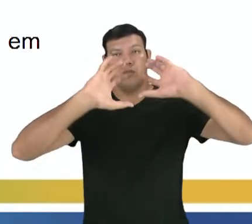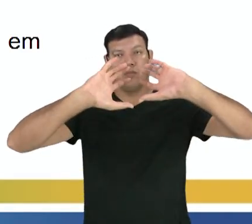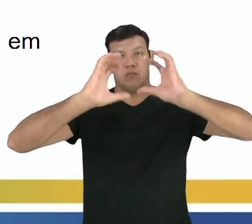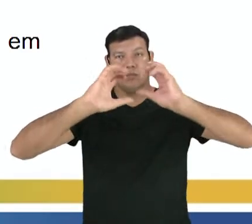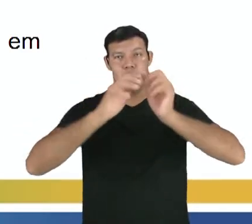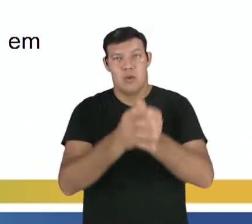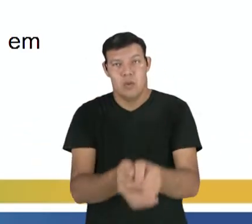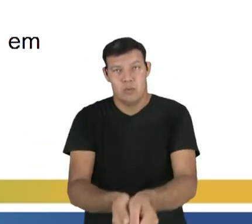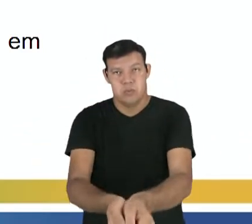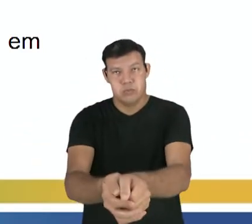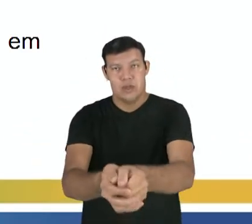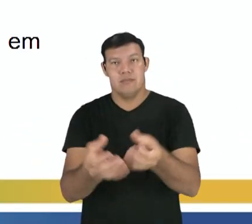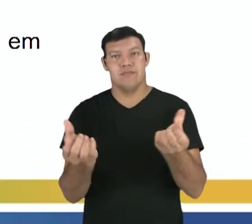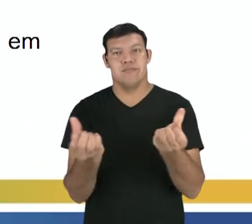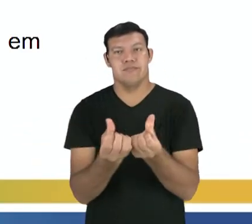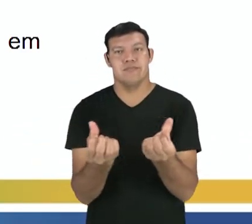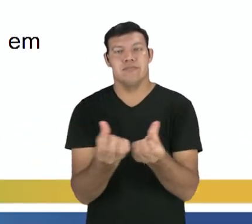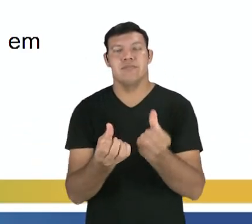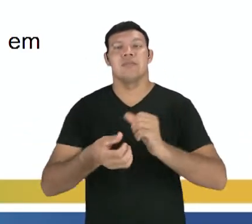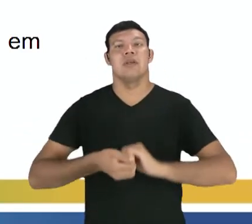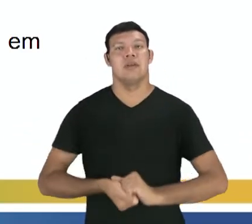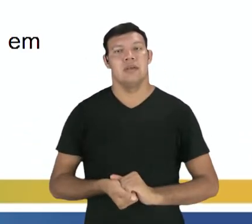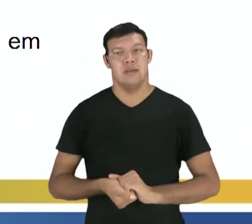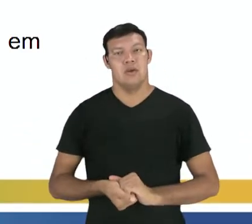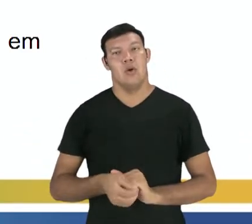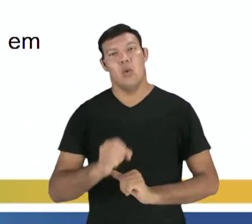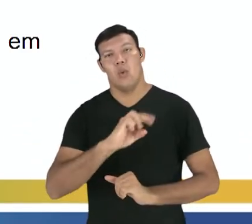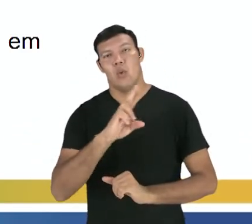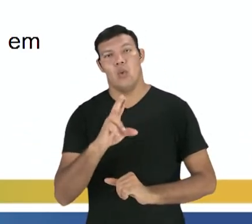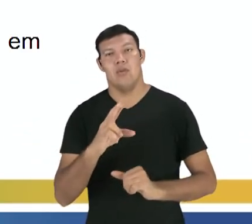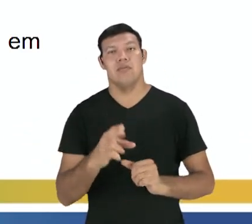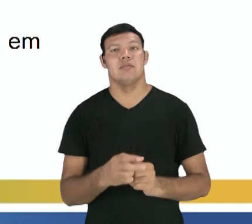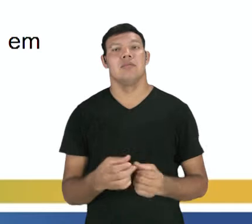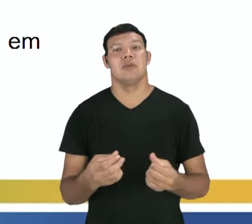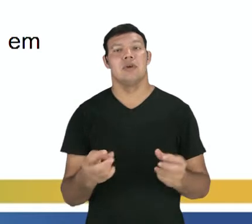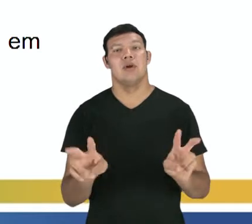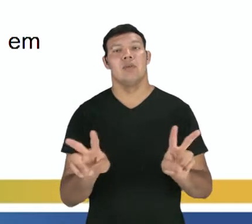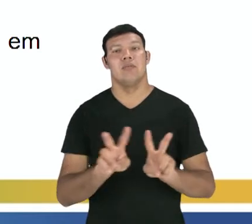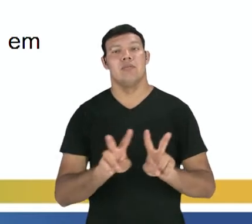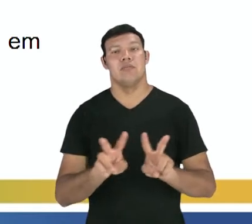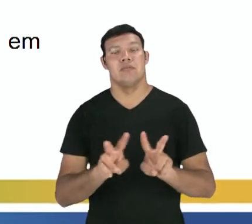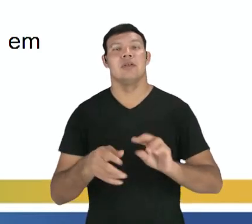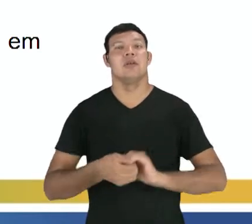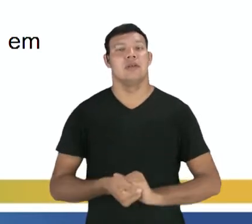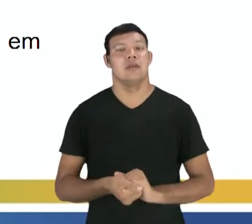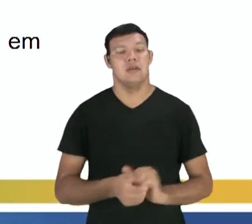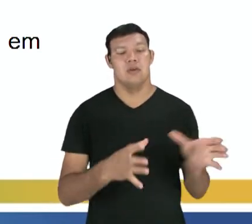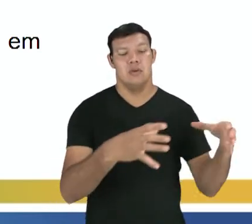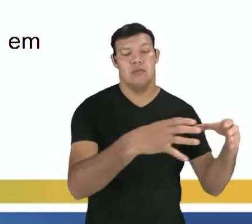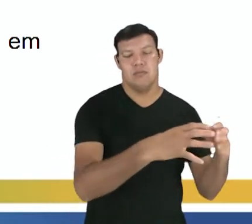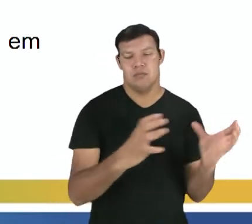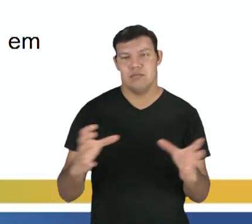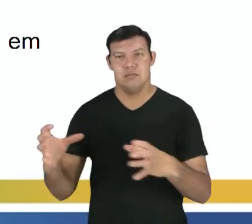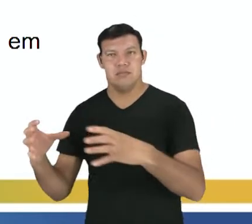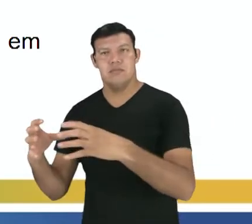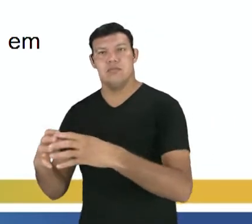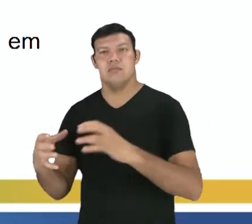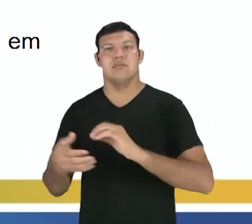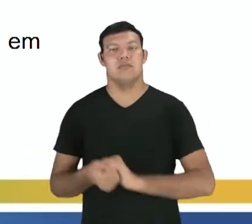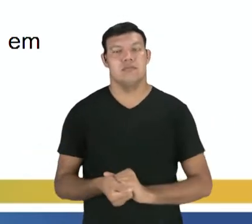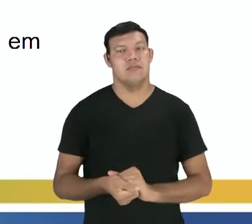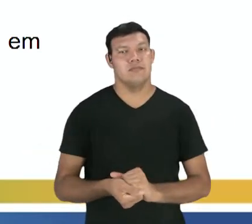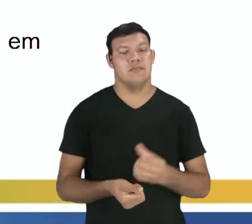sabe, acredito que a maioria saiba, mas é um esporte de equipes que consiste em 2 times, 2 teams, de